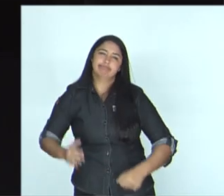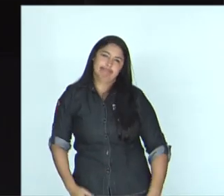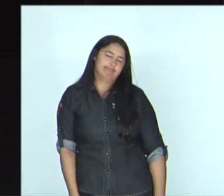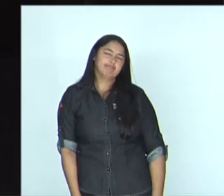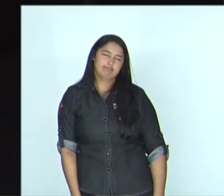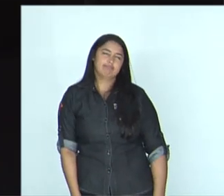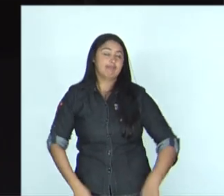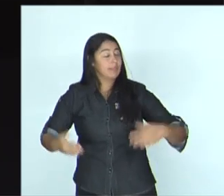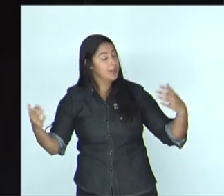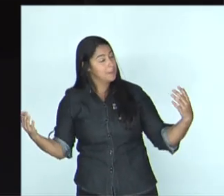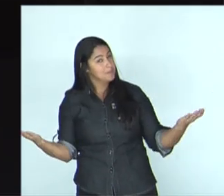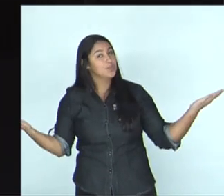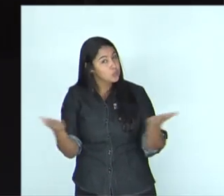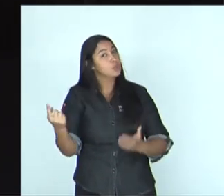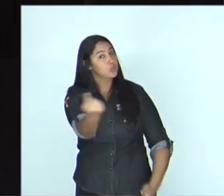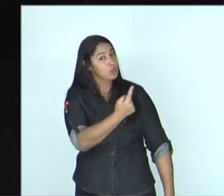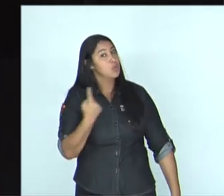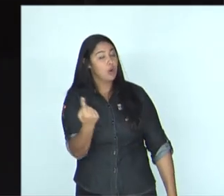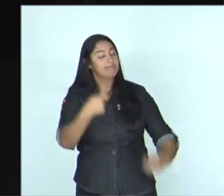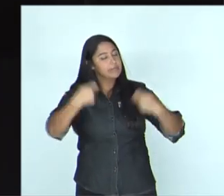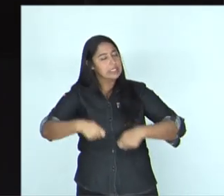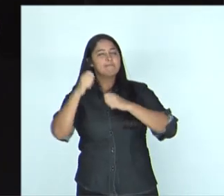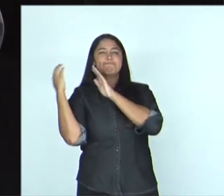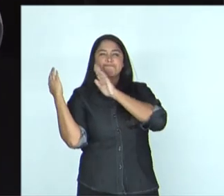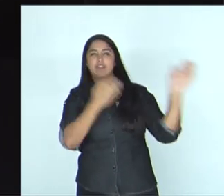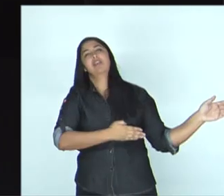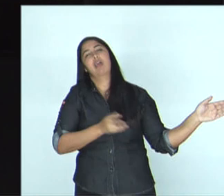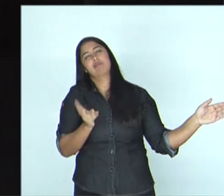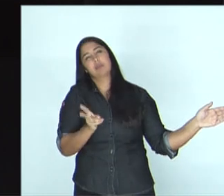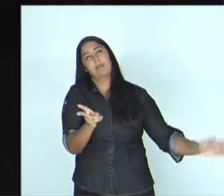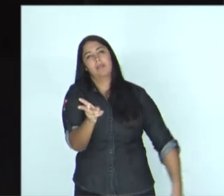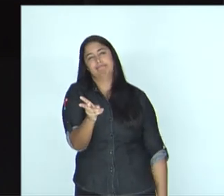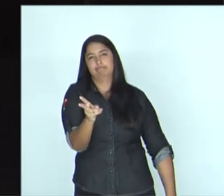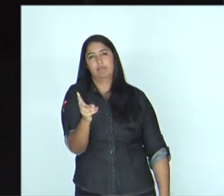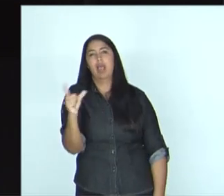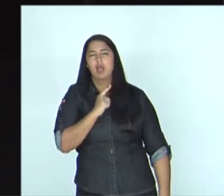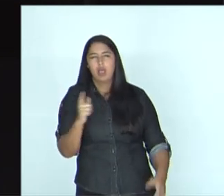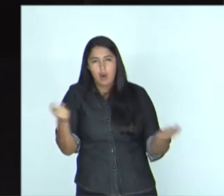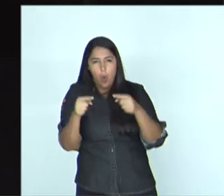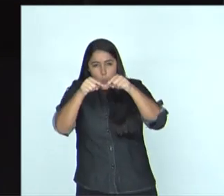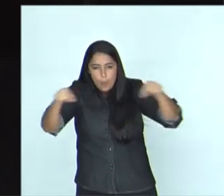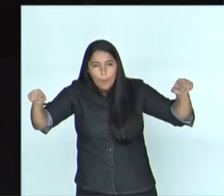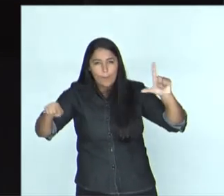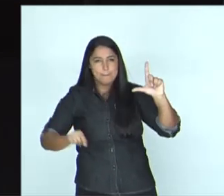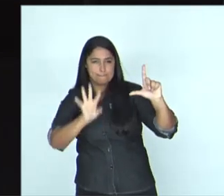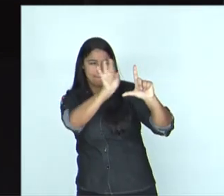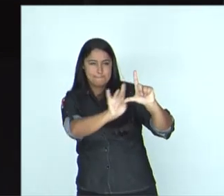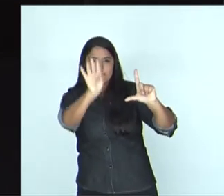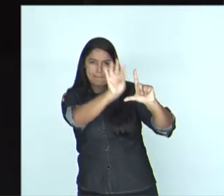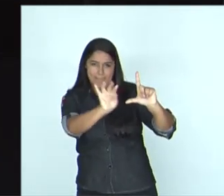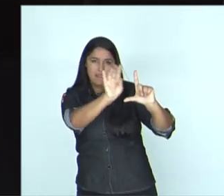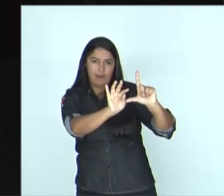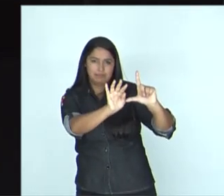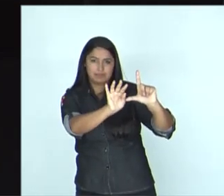mais fiéis. Nós temos aqui um QR Code. Você pode pegar agora o seu celular, apontar para cá com a câmera